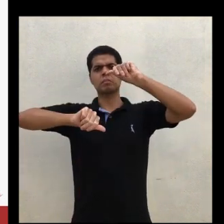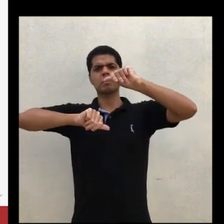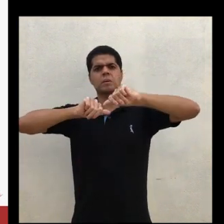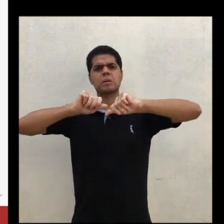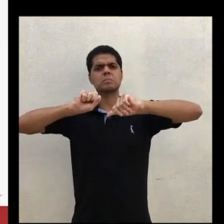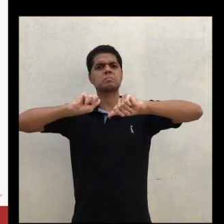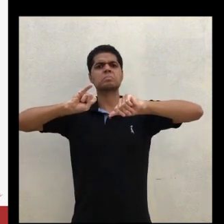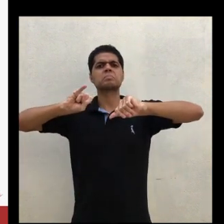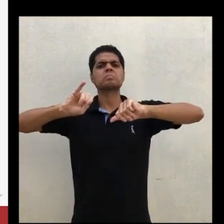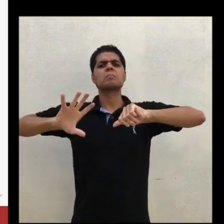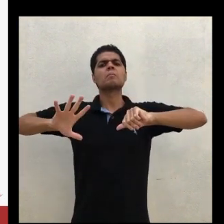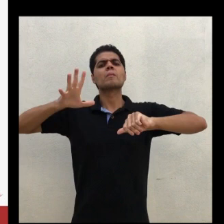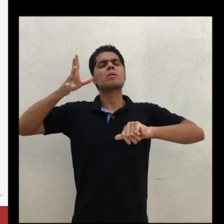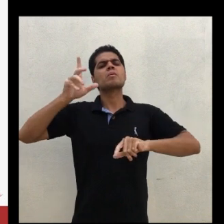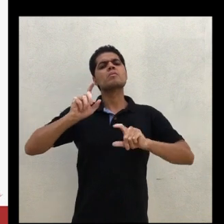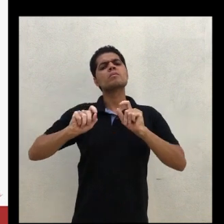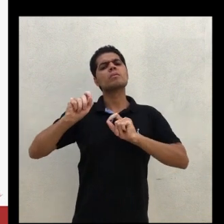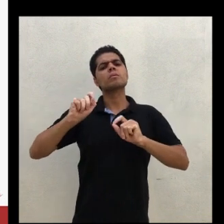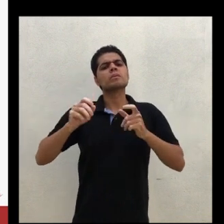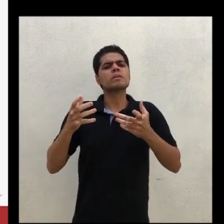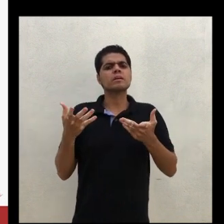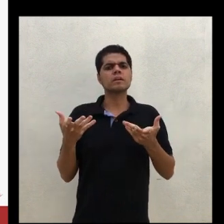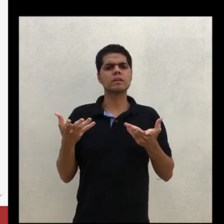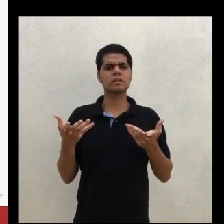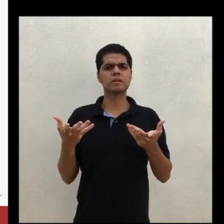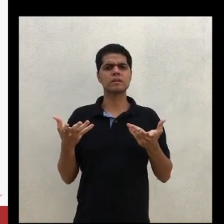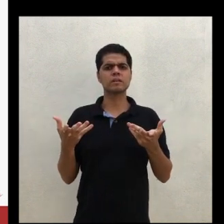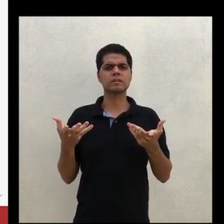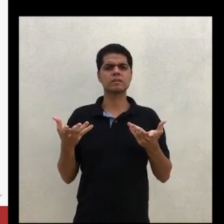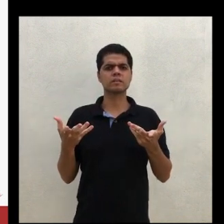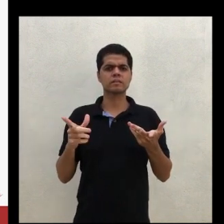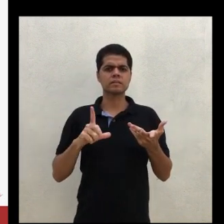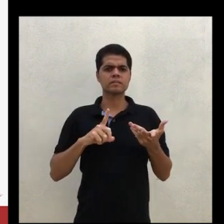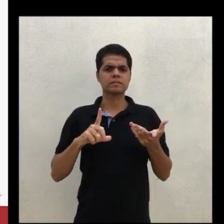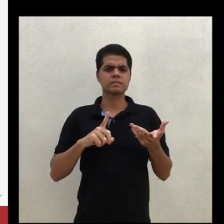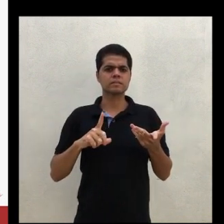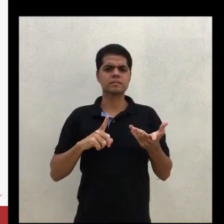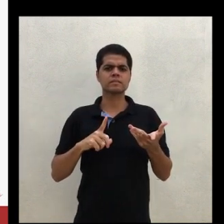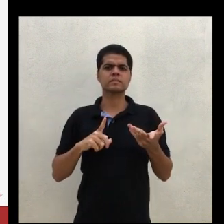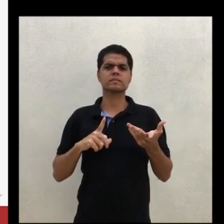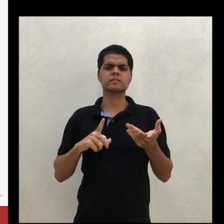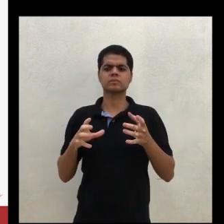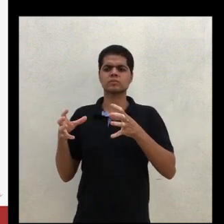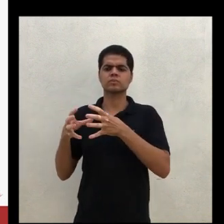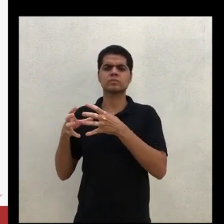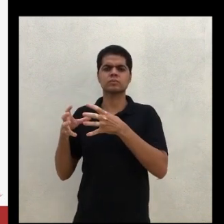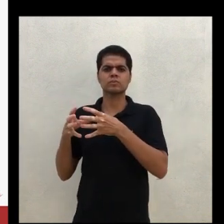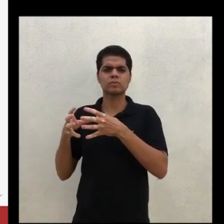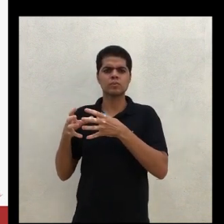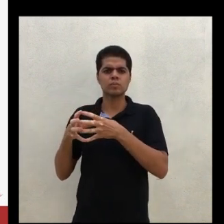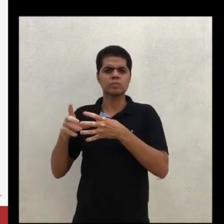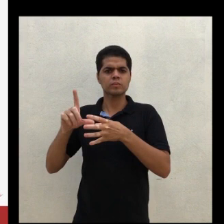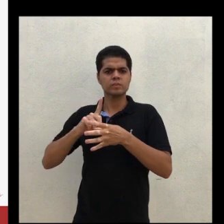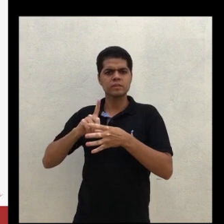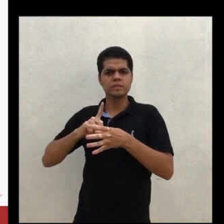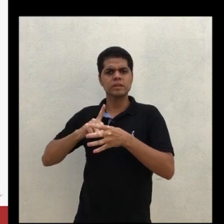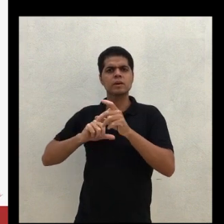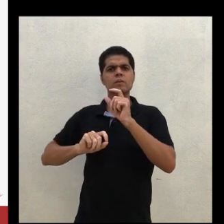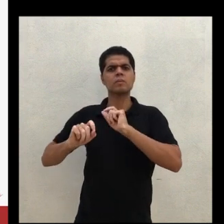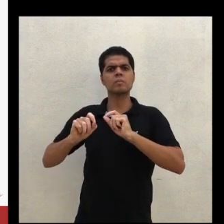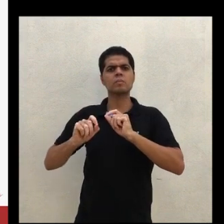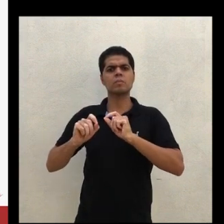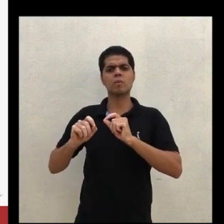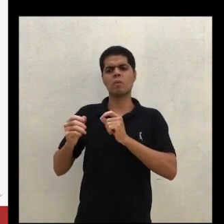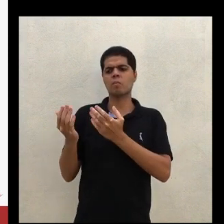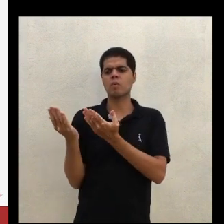que ele deixa de ser classificado como criança e passa a ser classificado como adolescente na fração de 1 segundo?